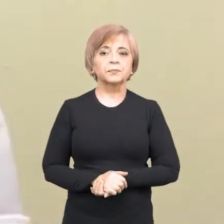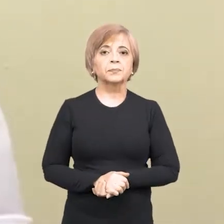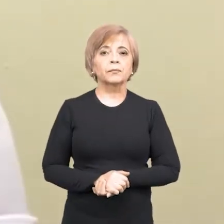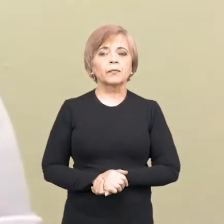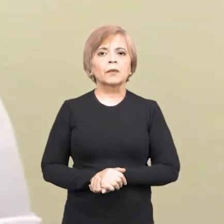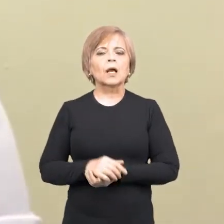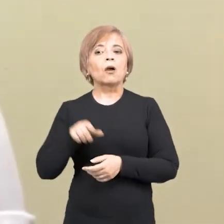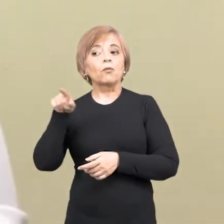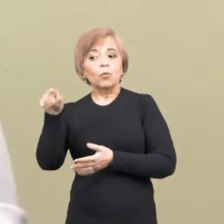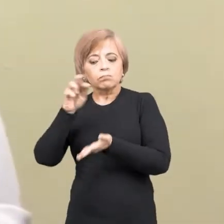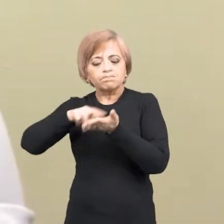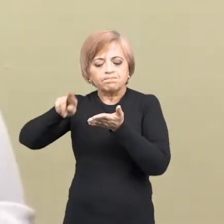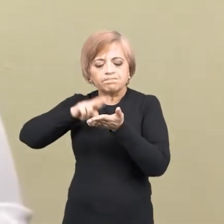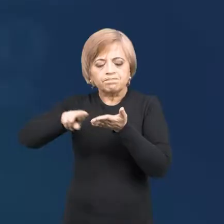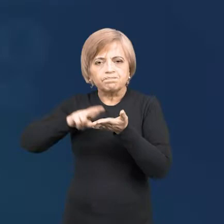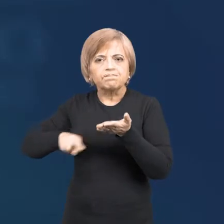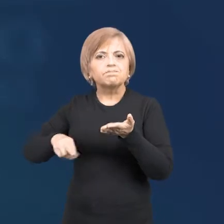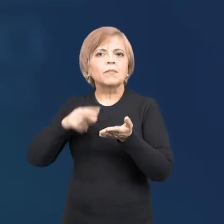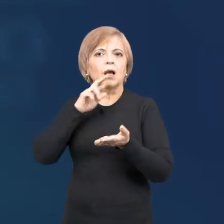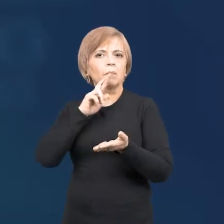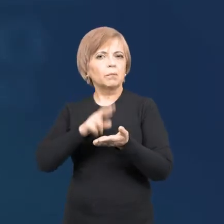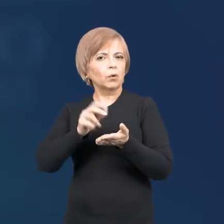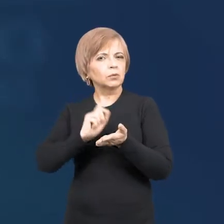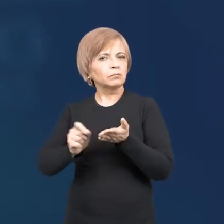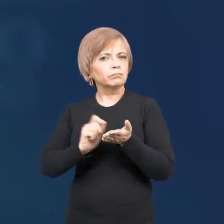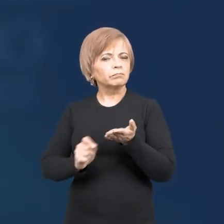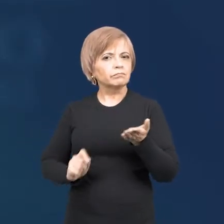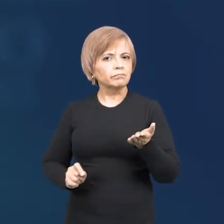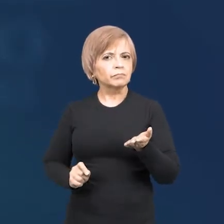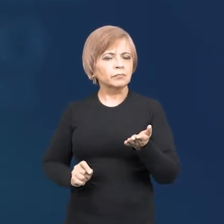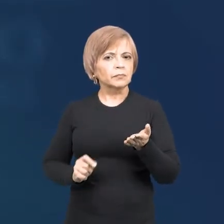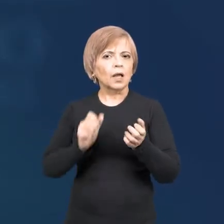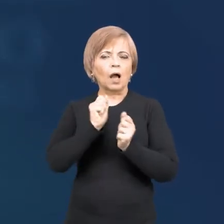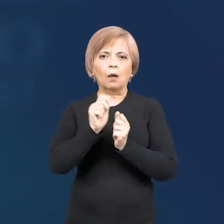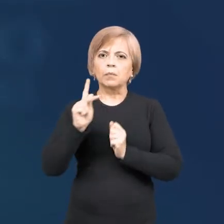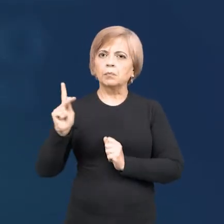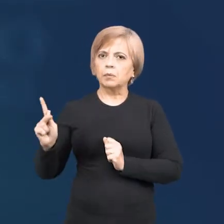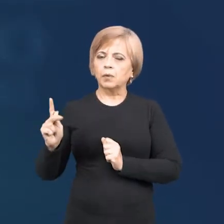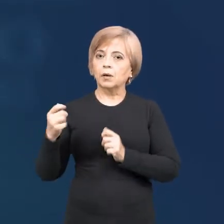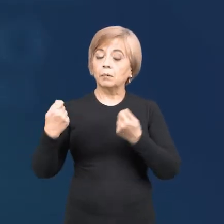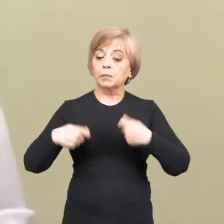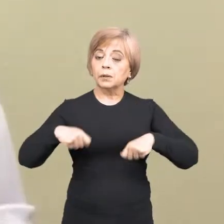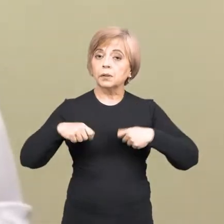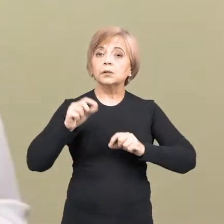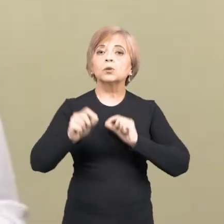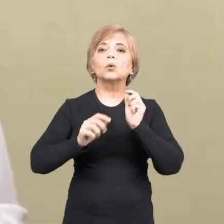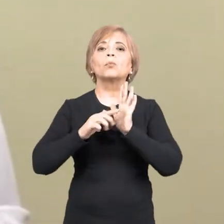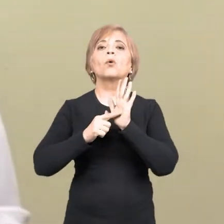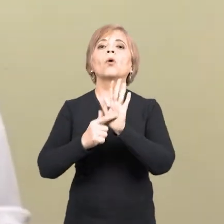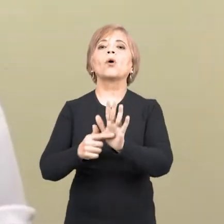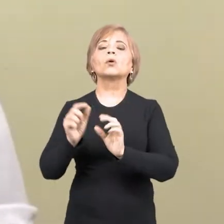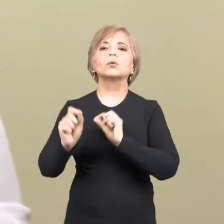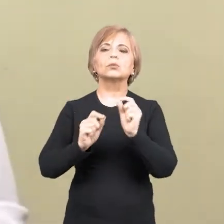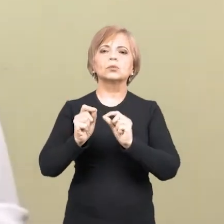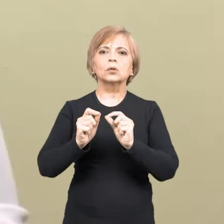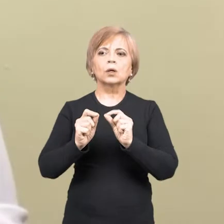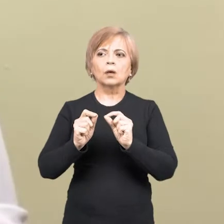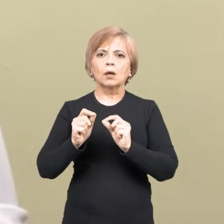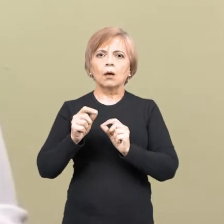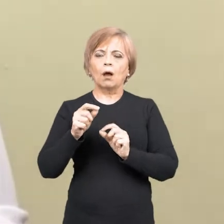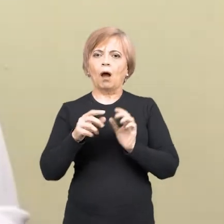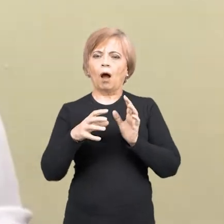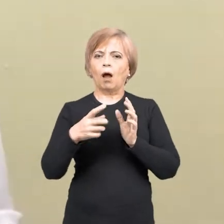preenchimento do questionário do aplicativo Com Você, permitindo que o Núcleo de Saúde enquadre esse integrante em